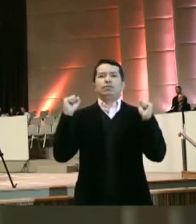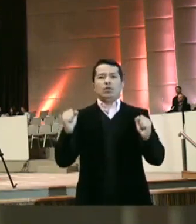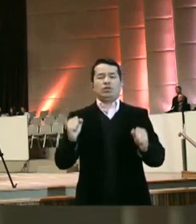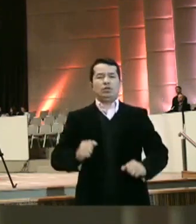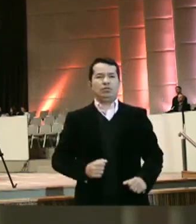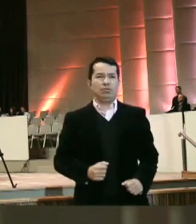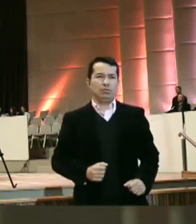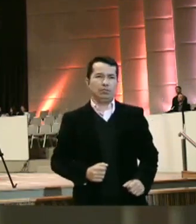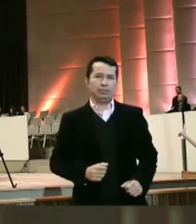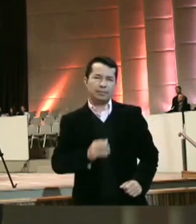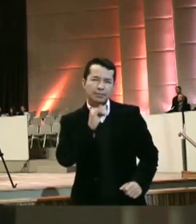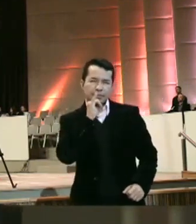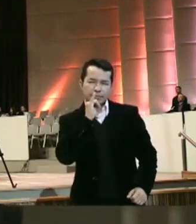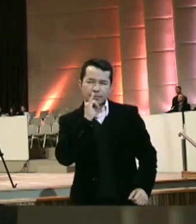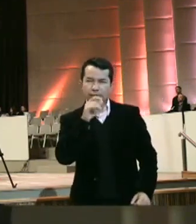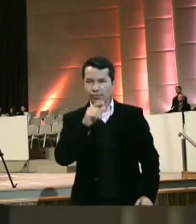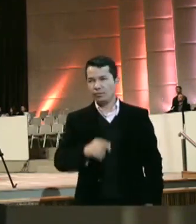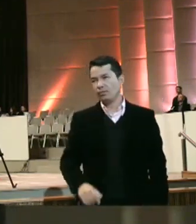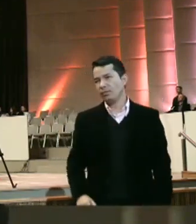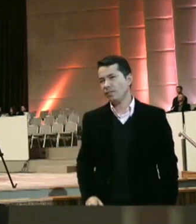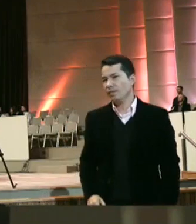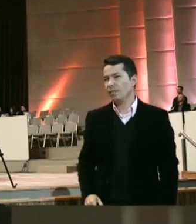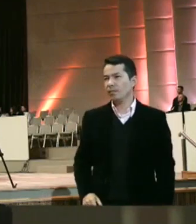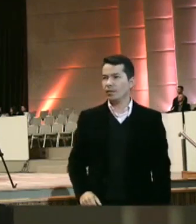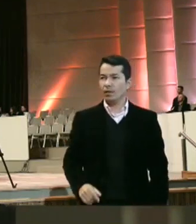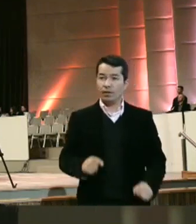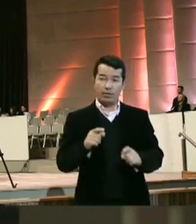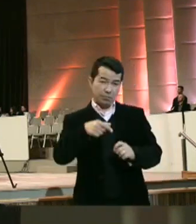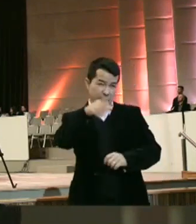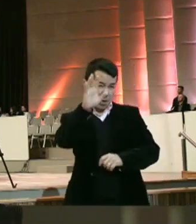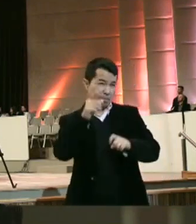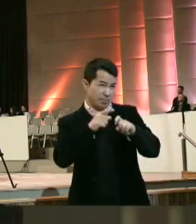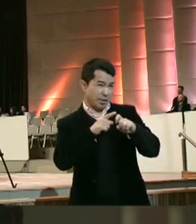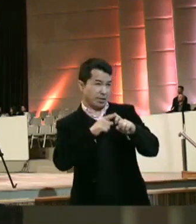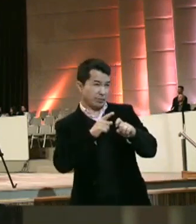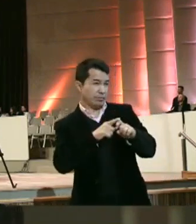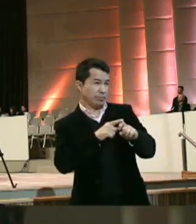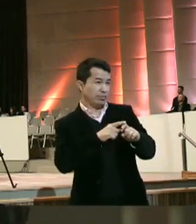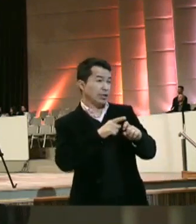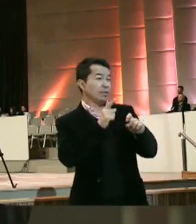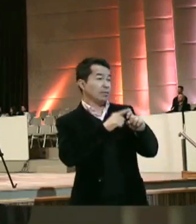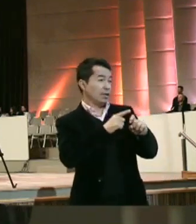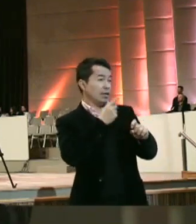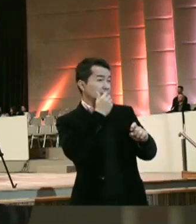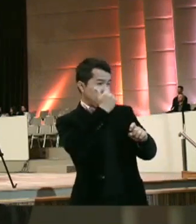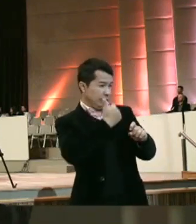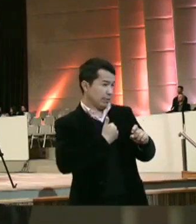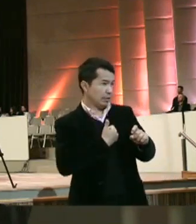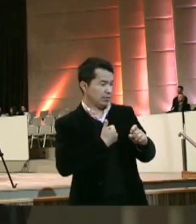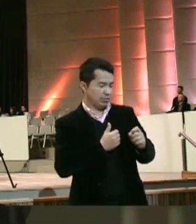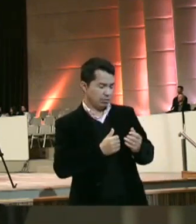Você recebe um diagnóstico de uma doença que mata, não é? E você fica